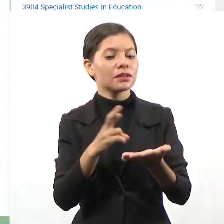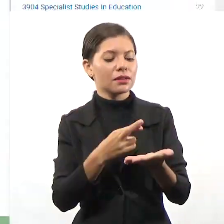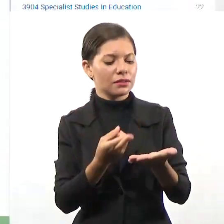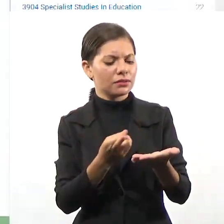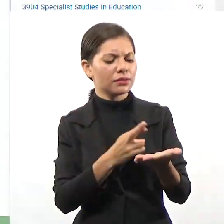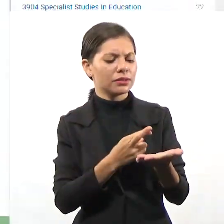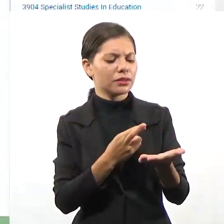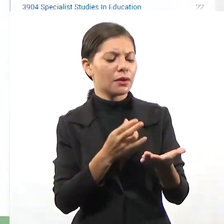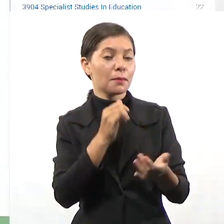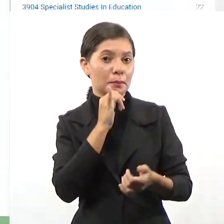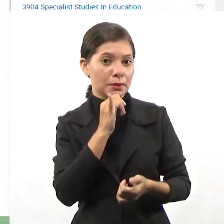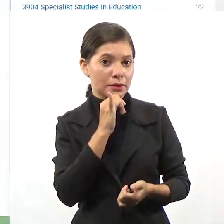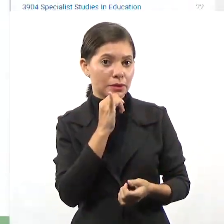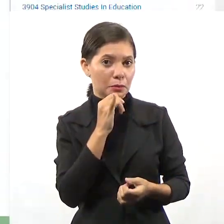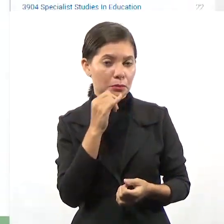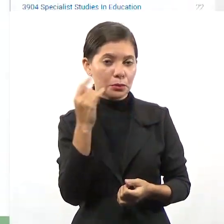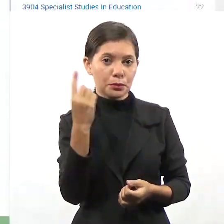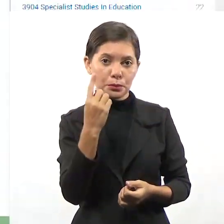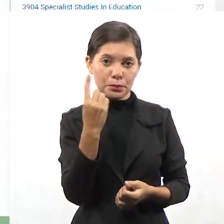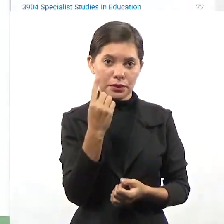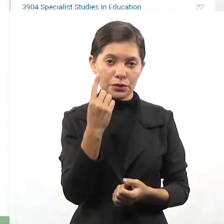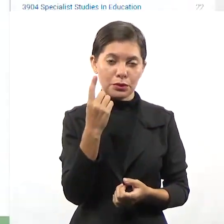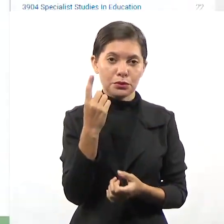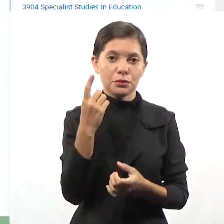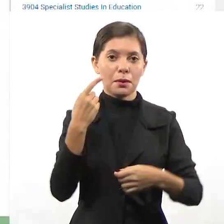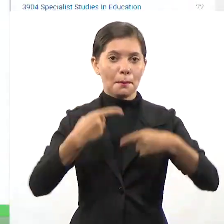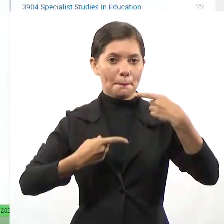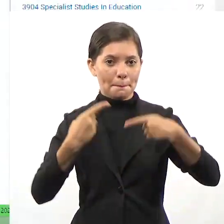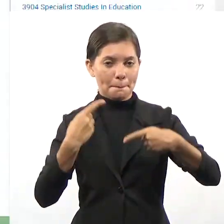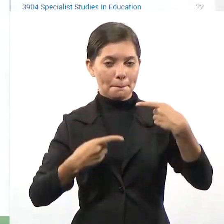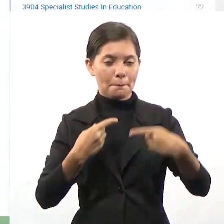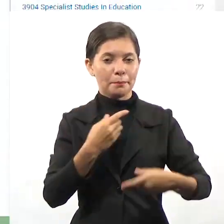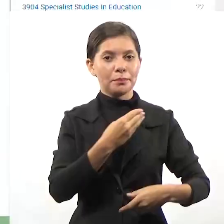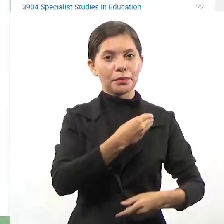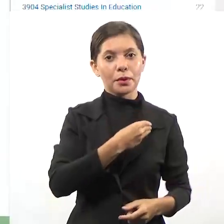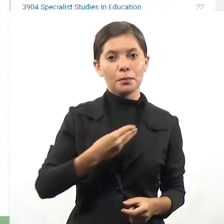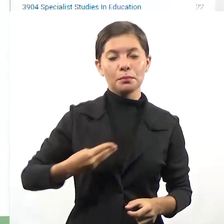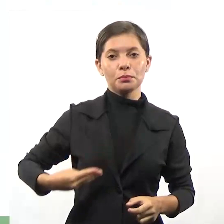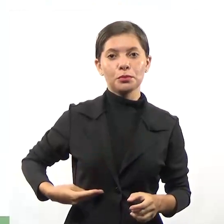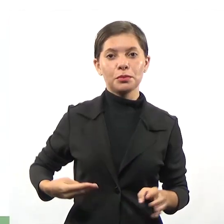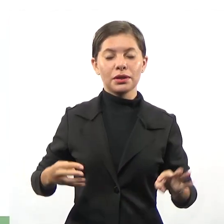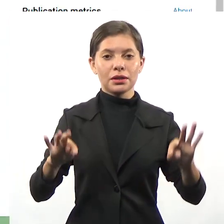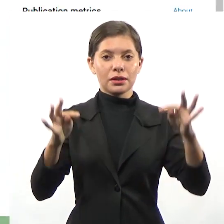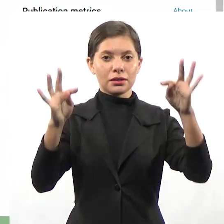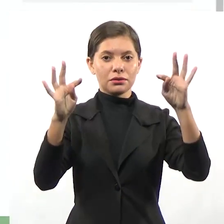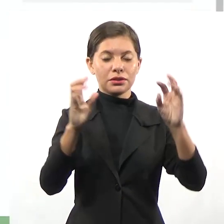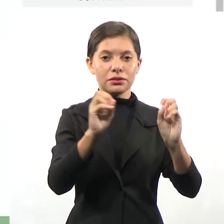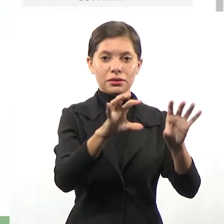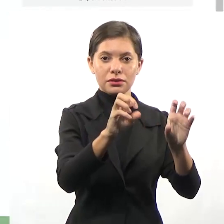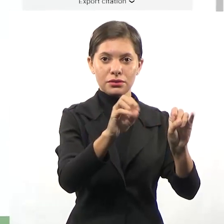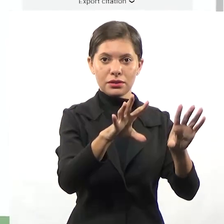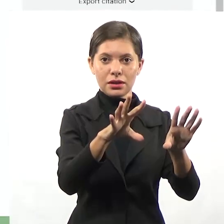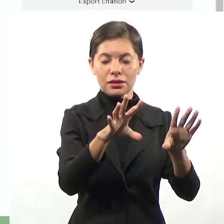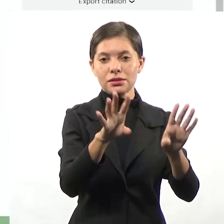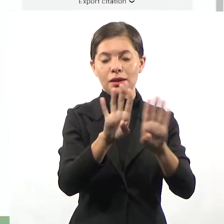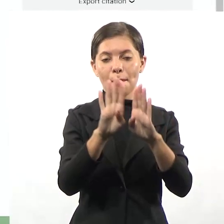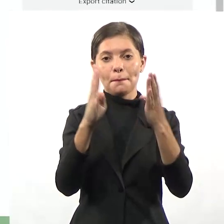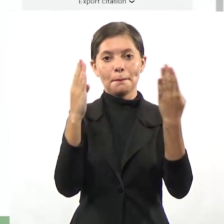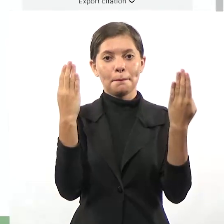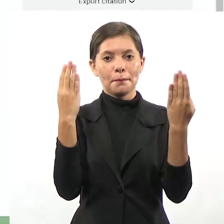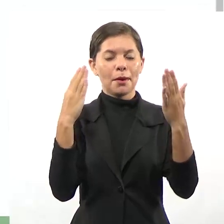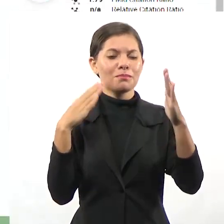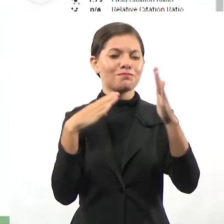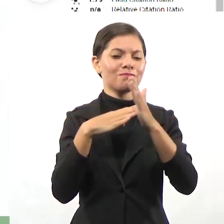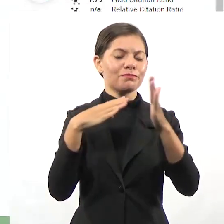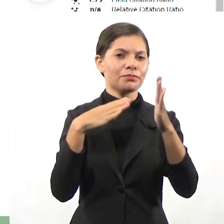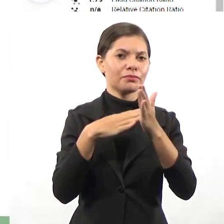Públicas, Tecnologias Educacionais e Recursos Educacionais Abertos. E eu posso limitar ainda a análise para esse artigo. E ele